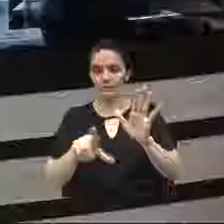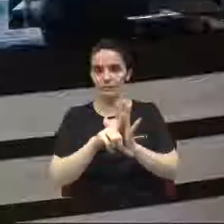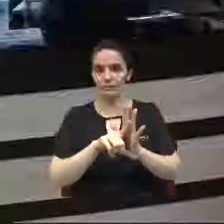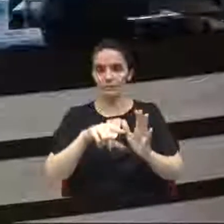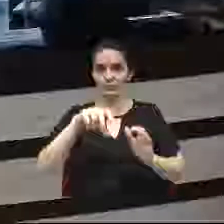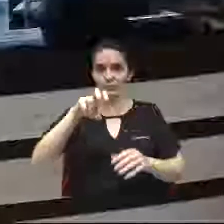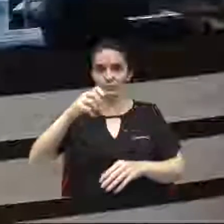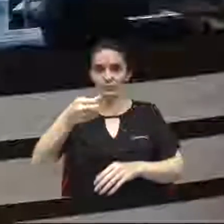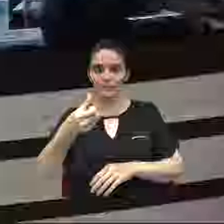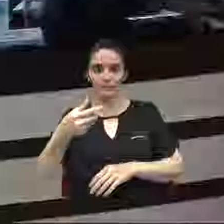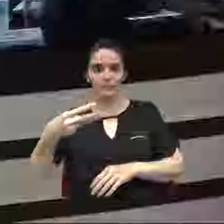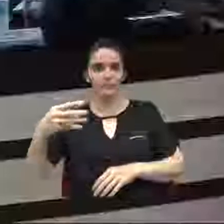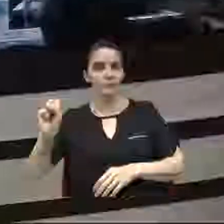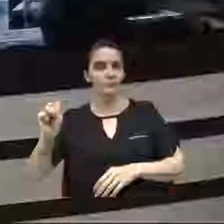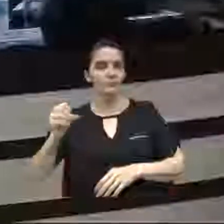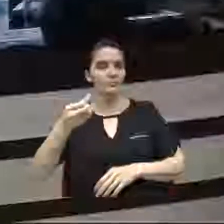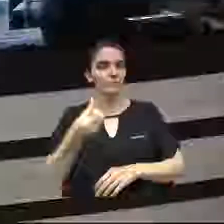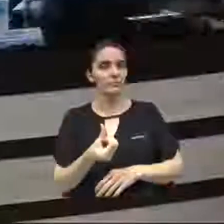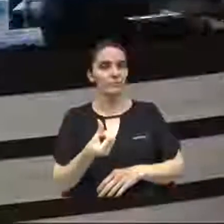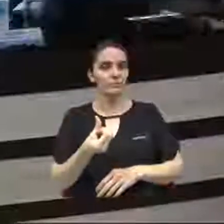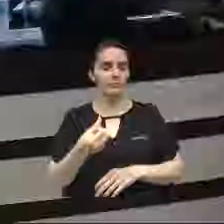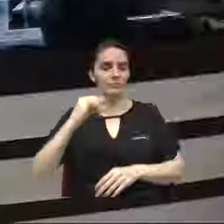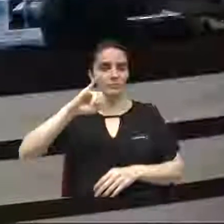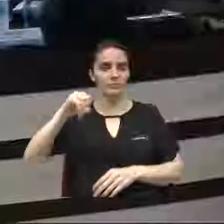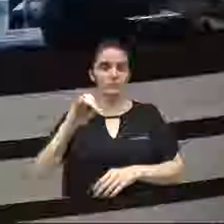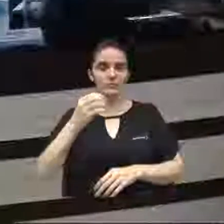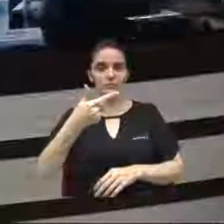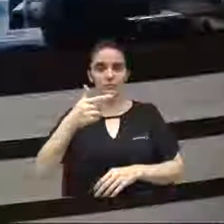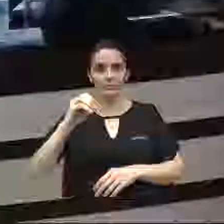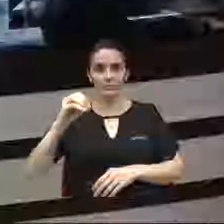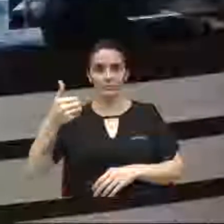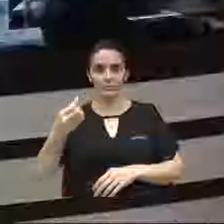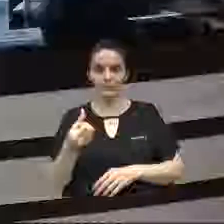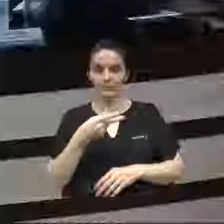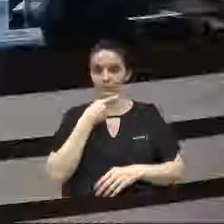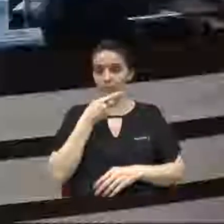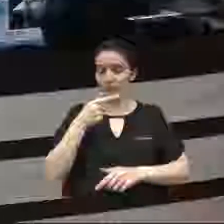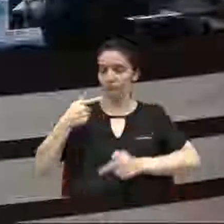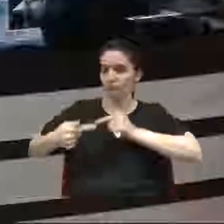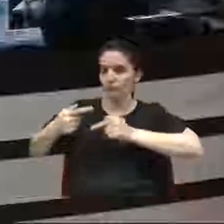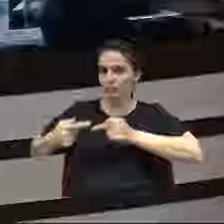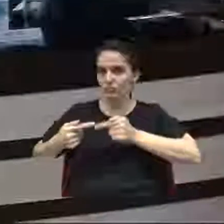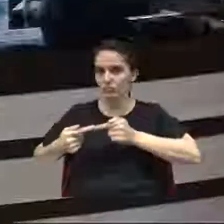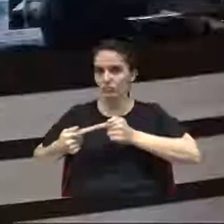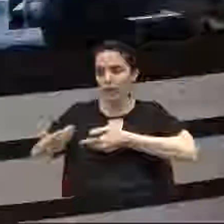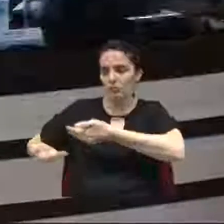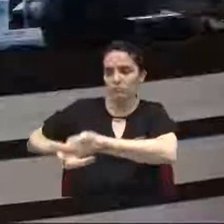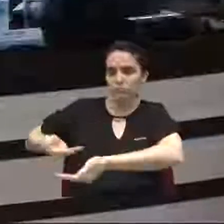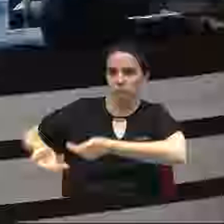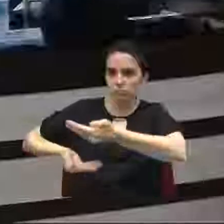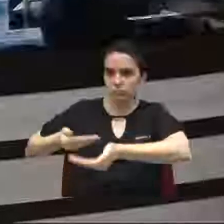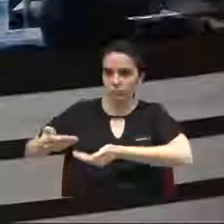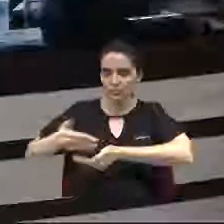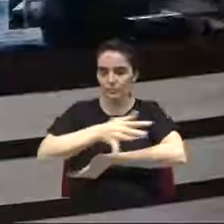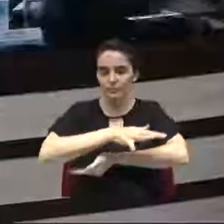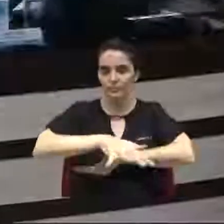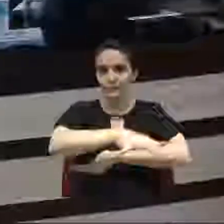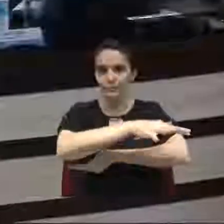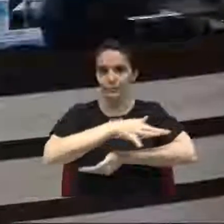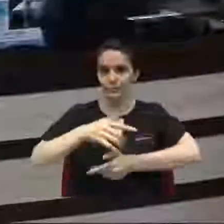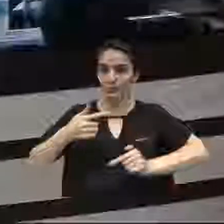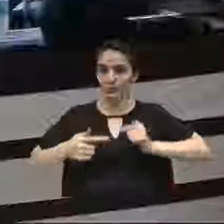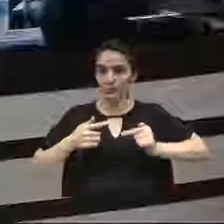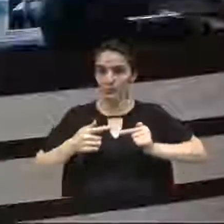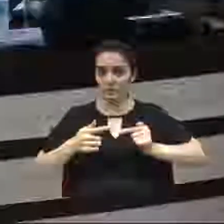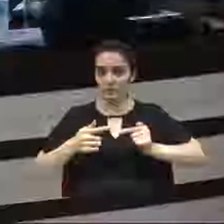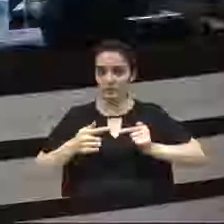de 6 de janeiro de 2016, que dispõe sobre a política de gestão compartilhada das áreas públicas de uso comum